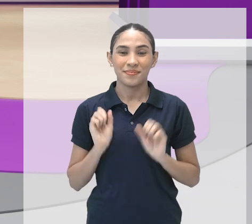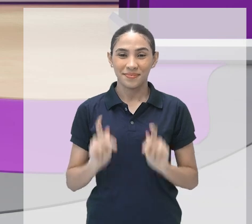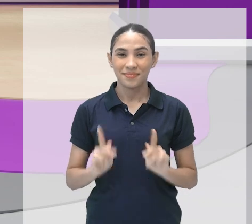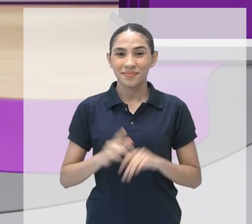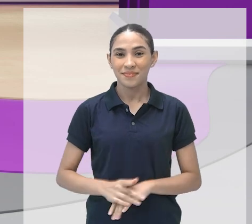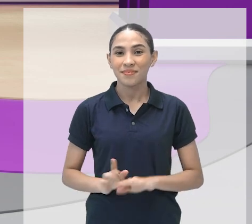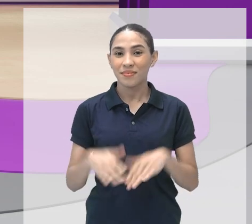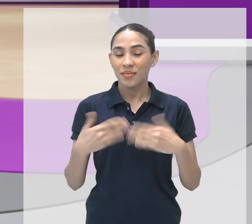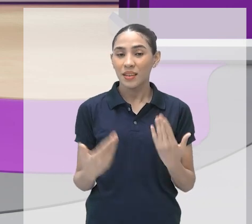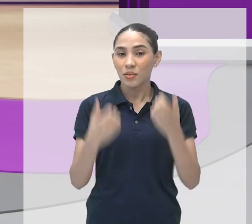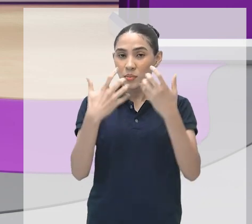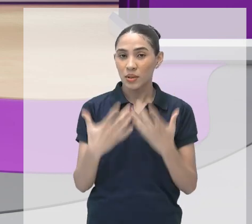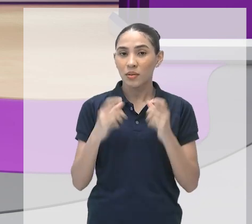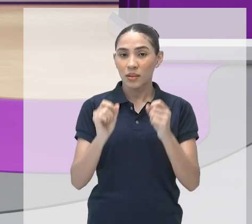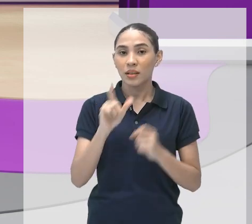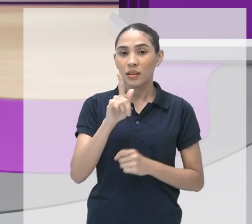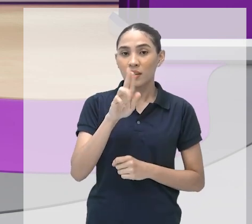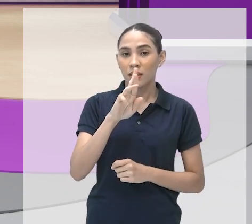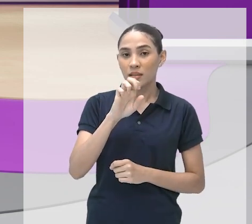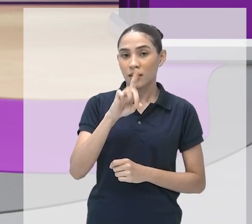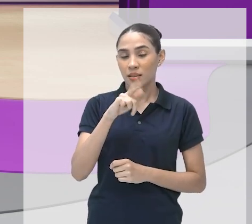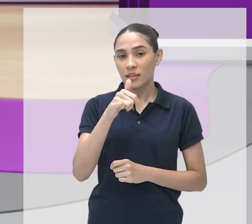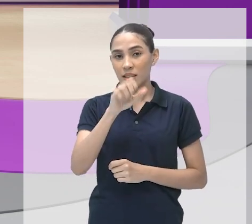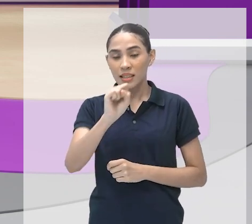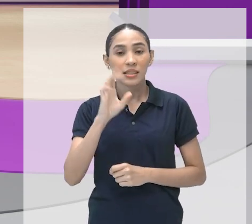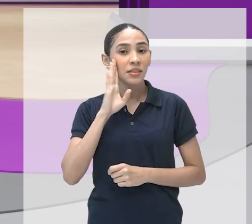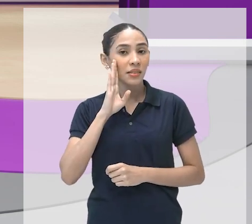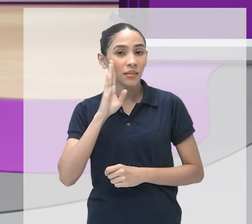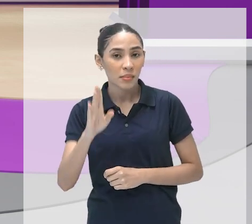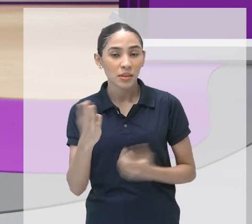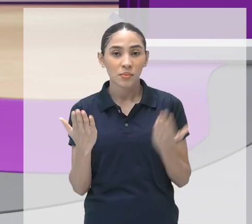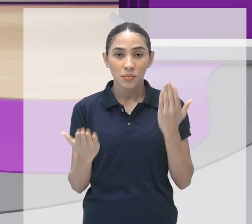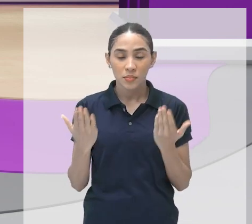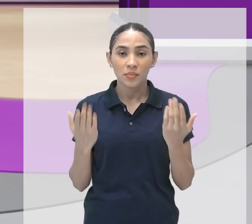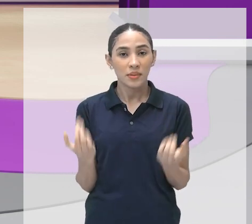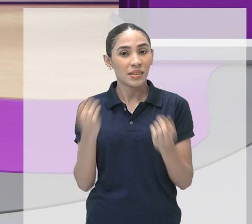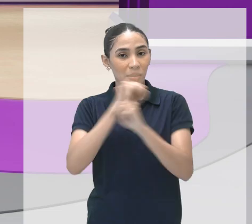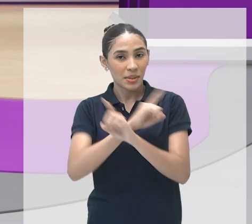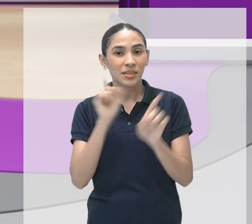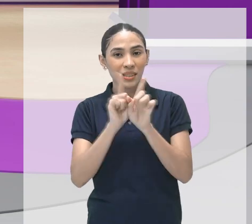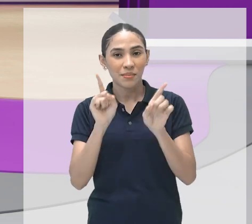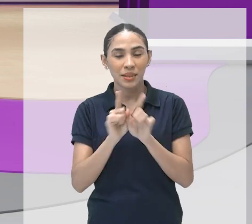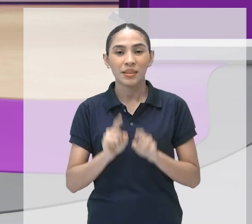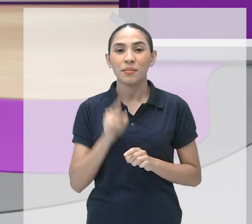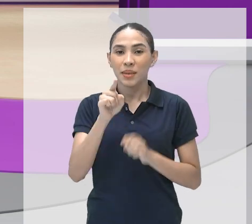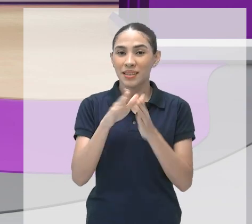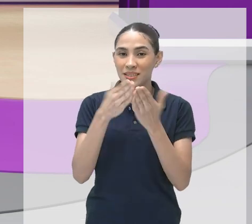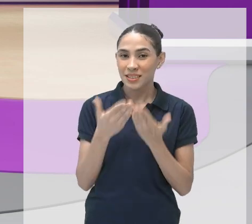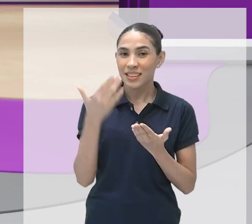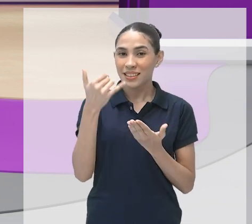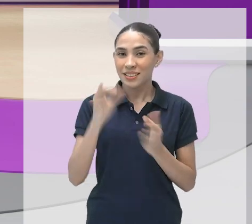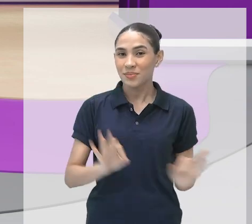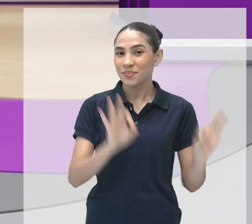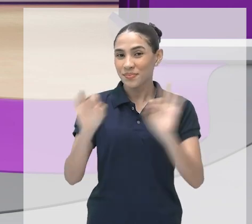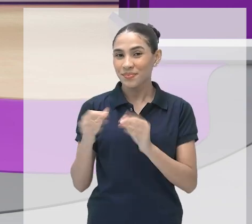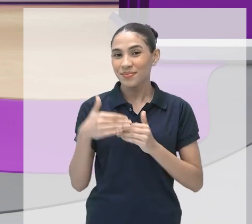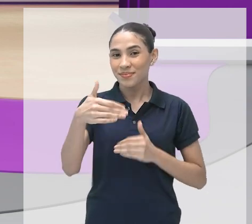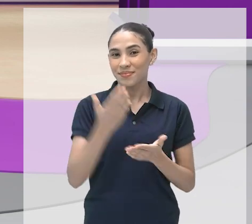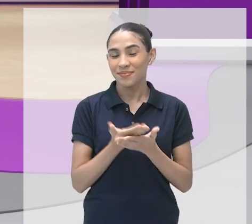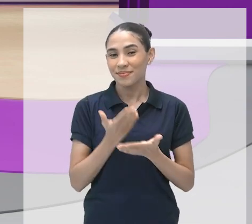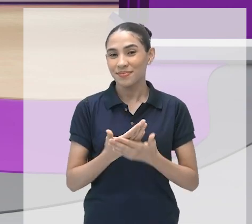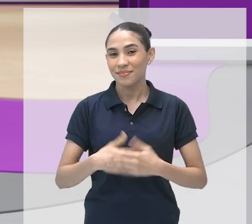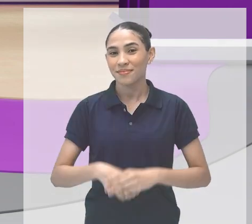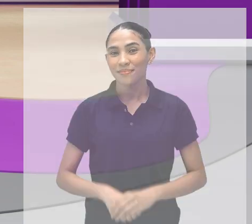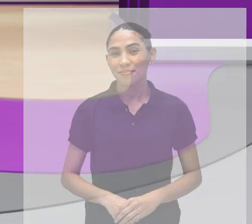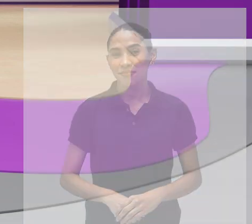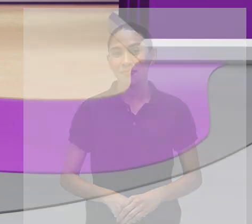bem, então vamos falar sobre grandezas diretamente proporcionais e inversamente proporcionais. Pegue seu caderno, pegue sua caneta e vamos para a